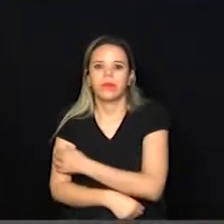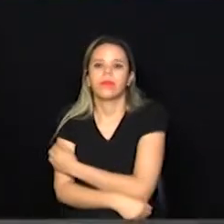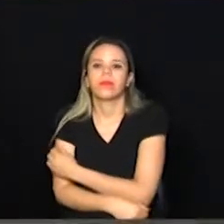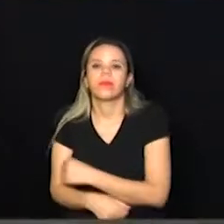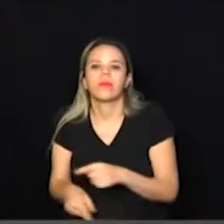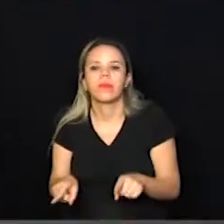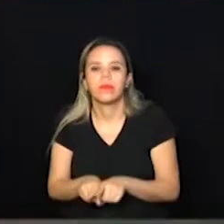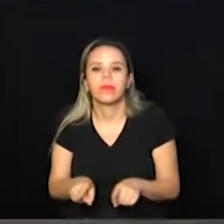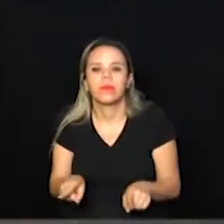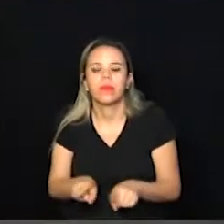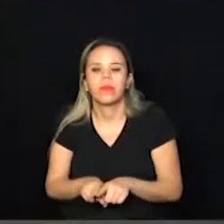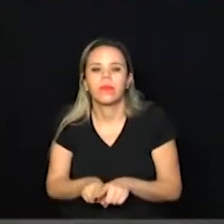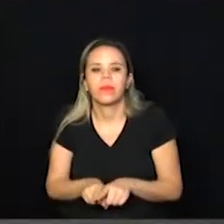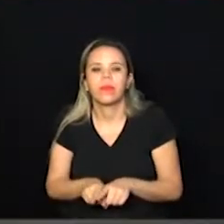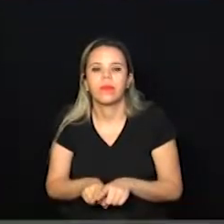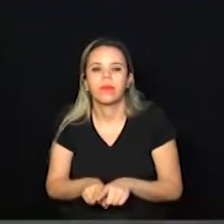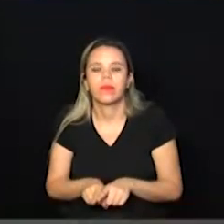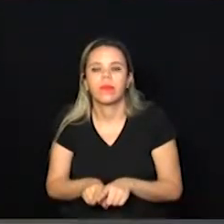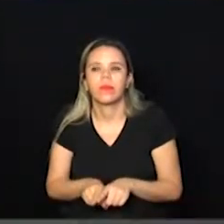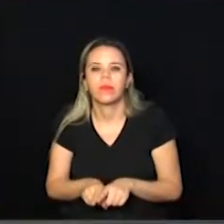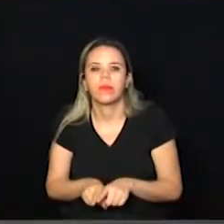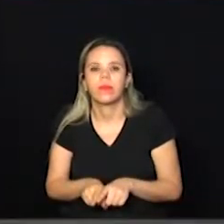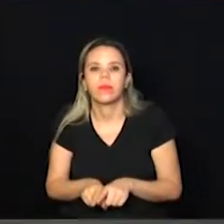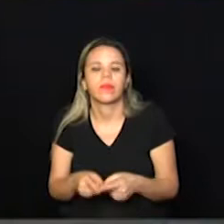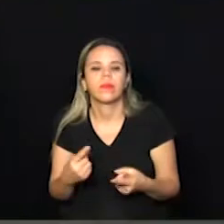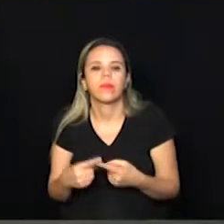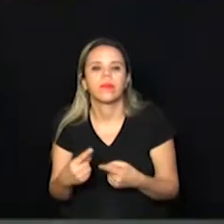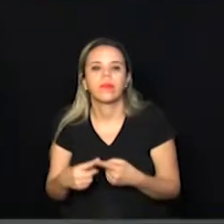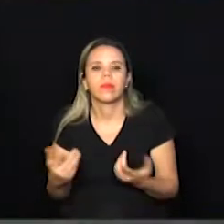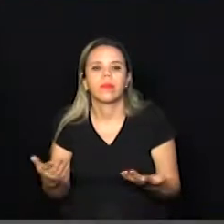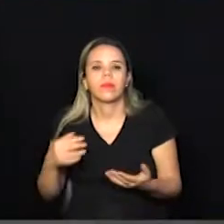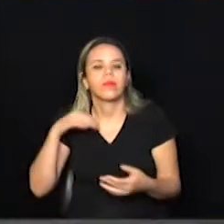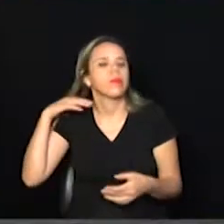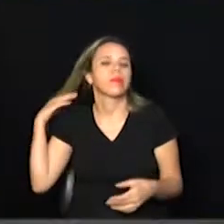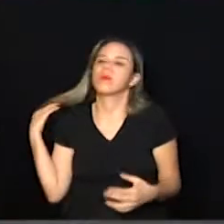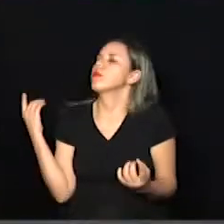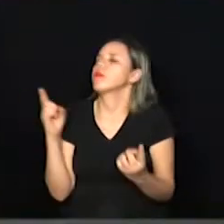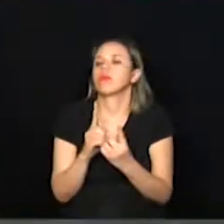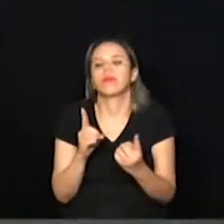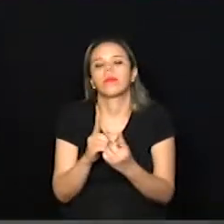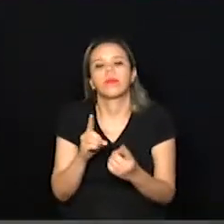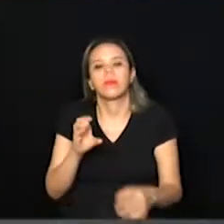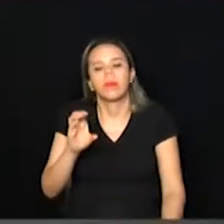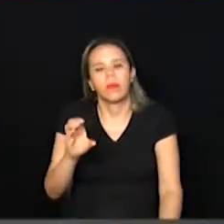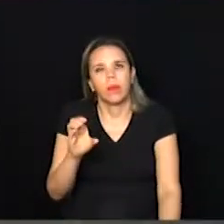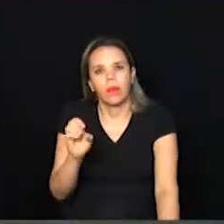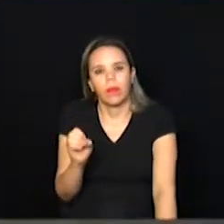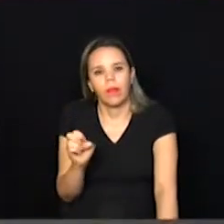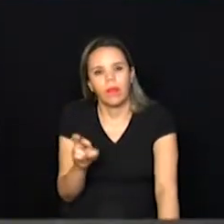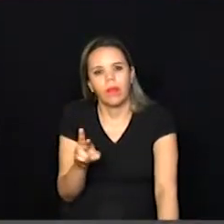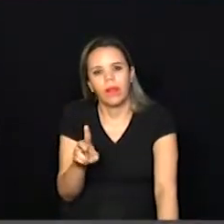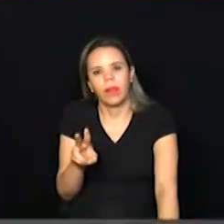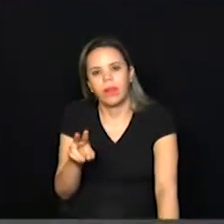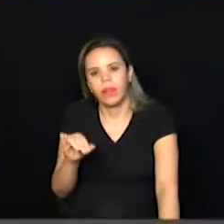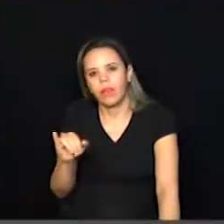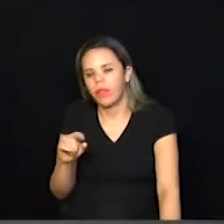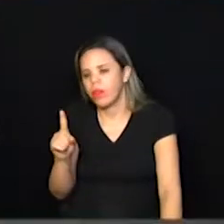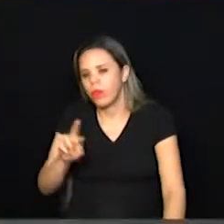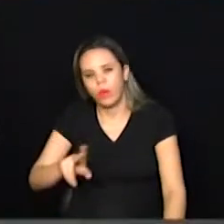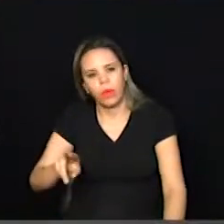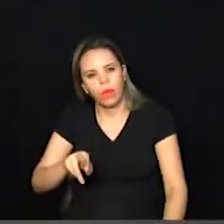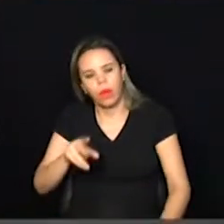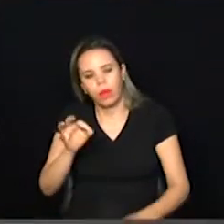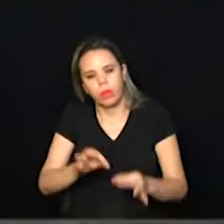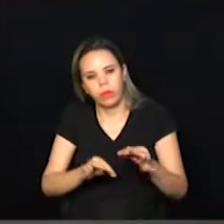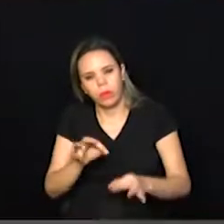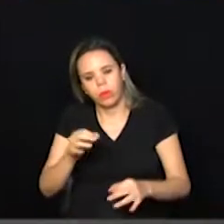também pelos encaminhamentos da vara. Por quê? Hoje, o atendimento do SERAV não vem pela vara. Então, é a busca no sentido